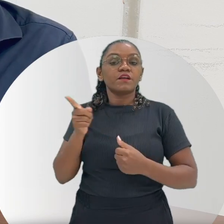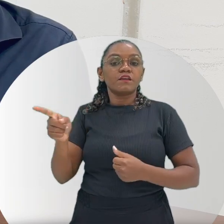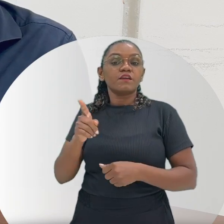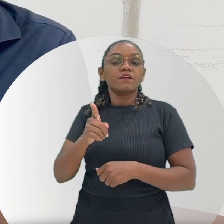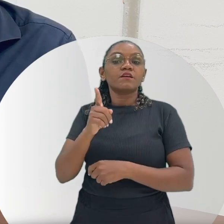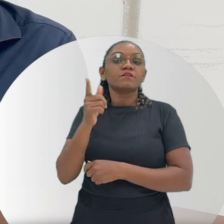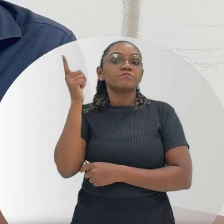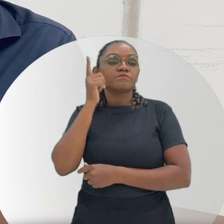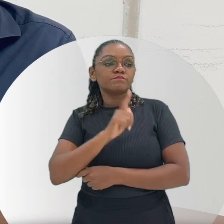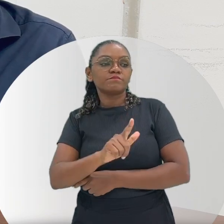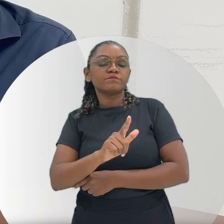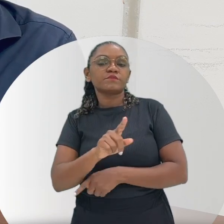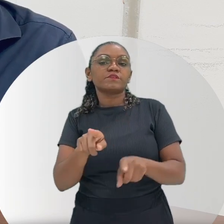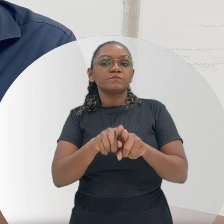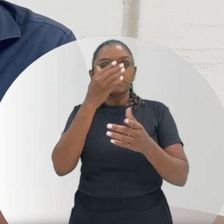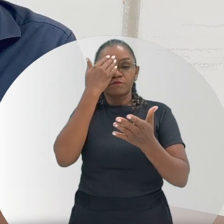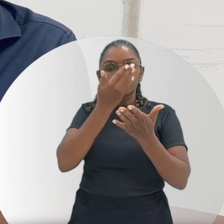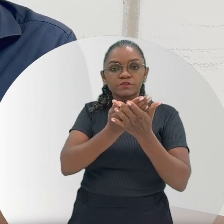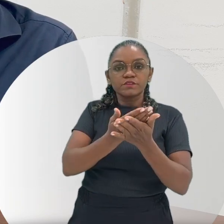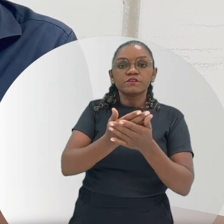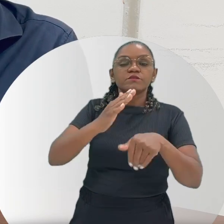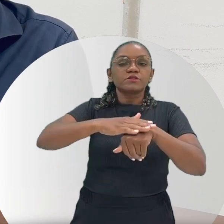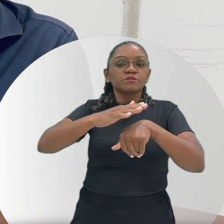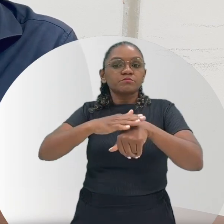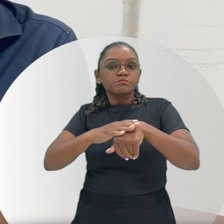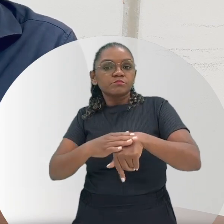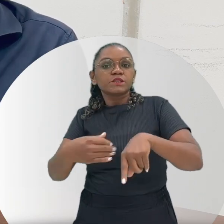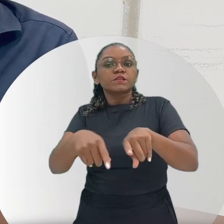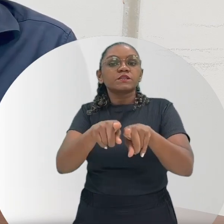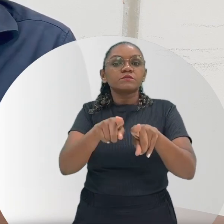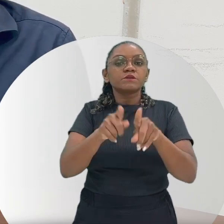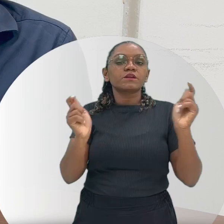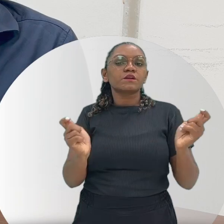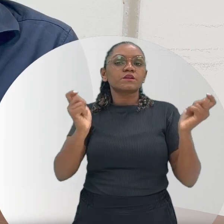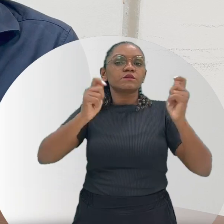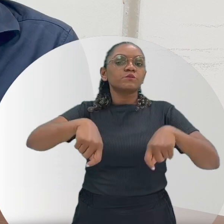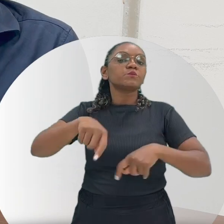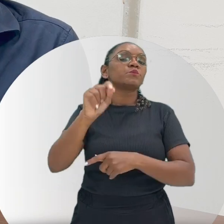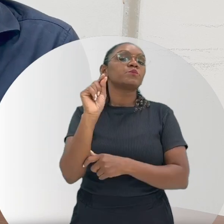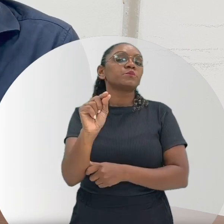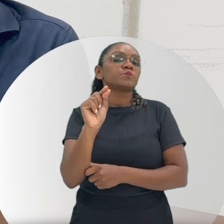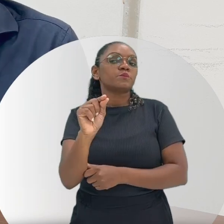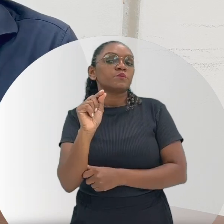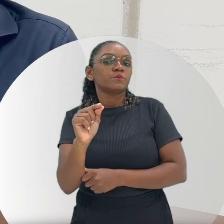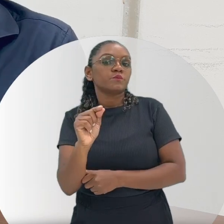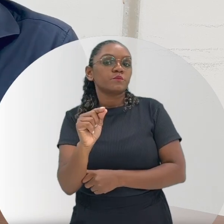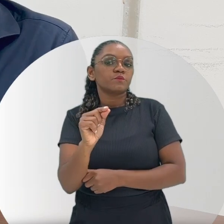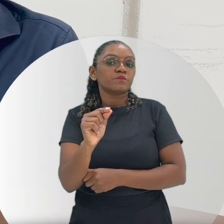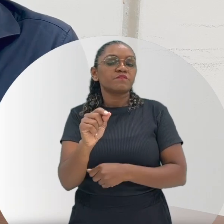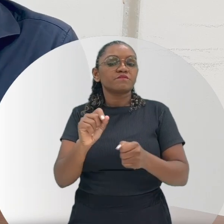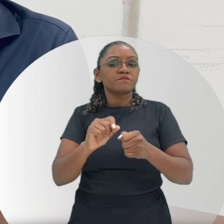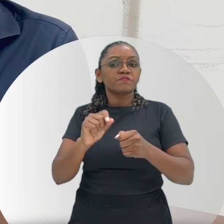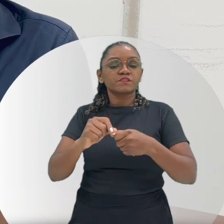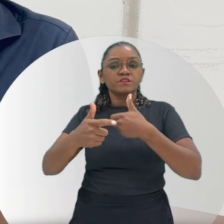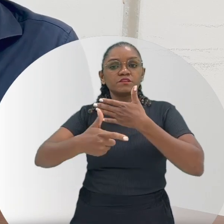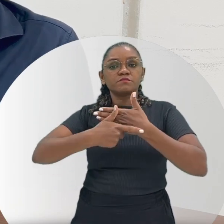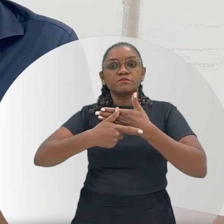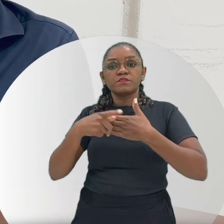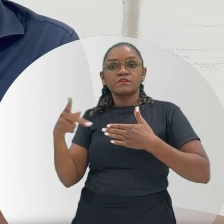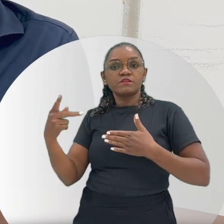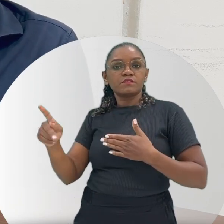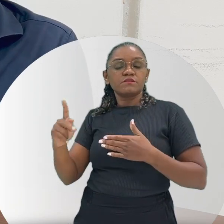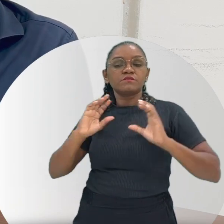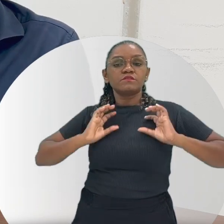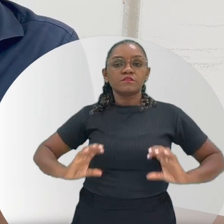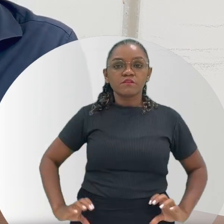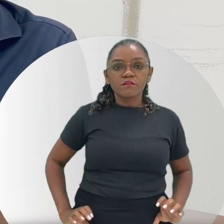em confiança, ganhar em autonomia e ganhar em condições de poder exercer o seu papel de cidadão,